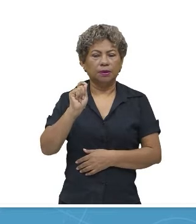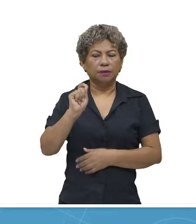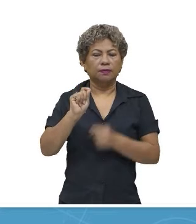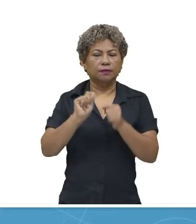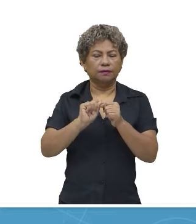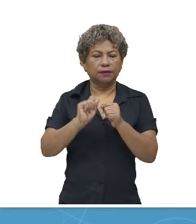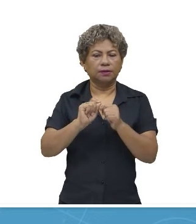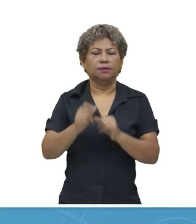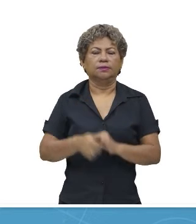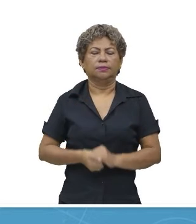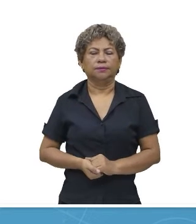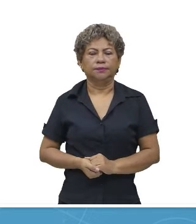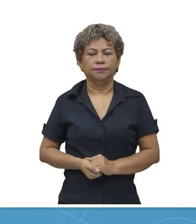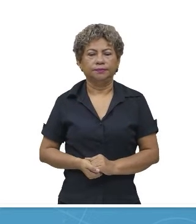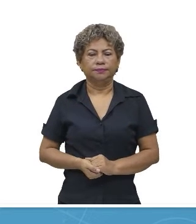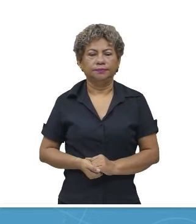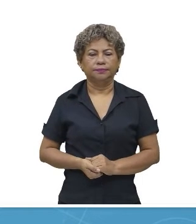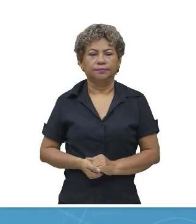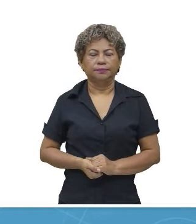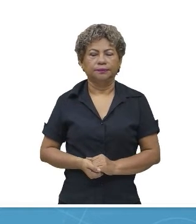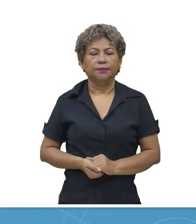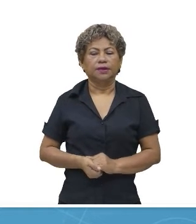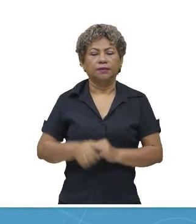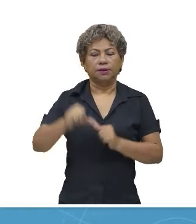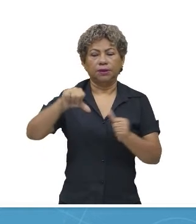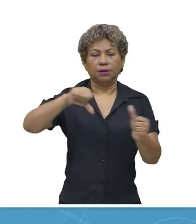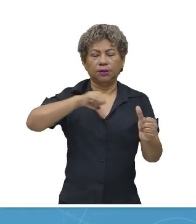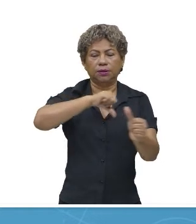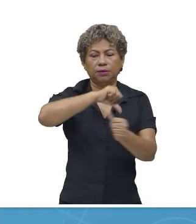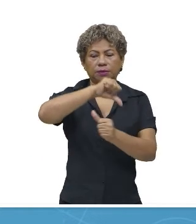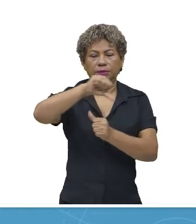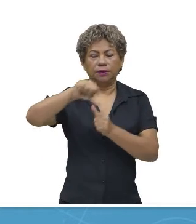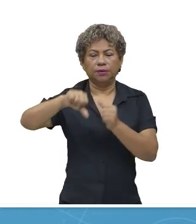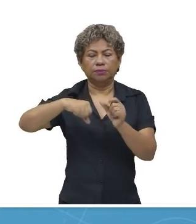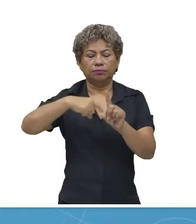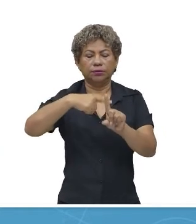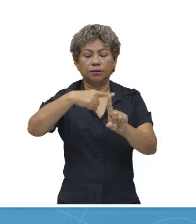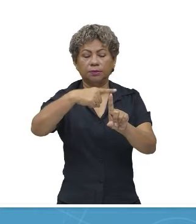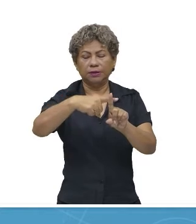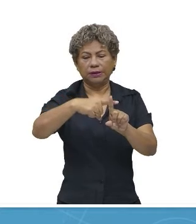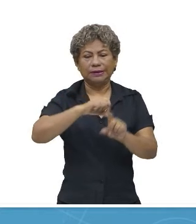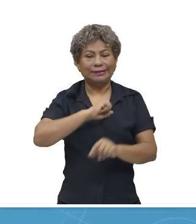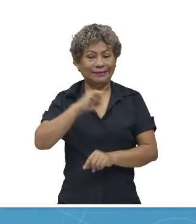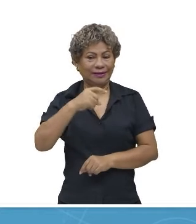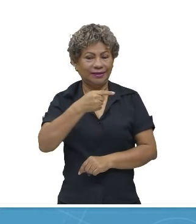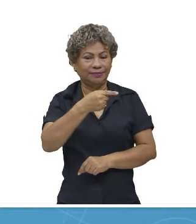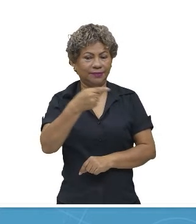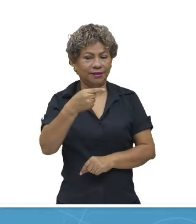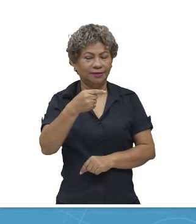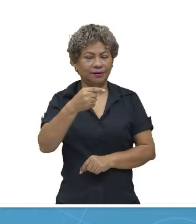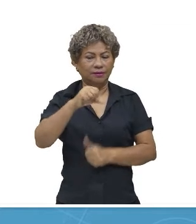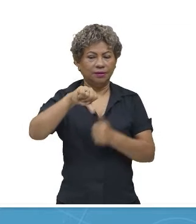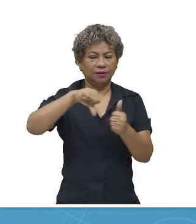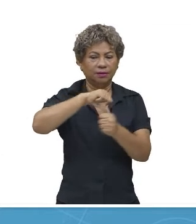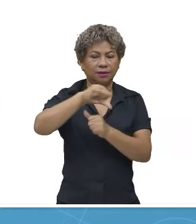Esse expoente, a gente vai ter que transformar ele num expoente positivo. Como é que a gente faz